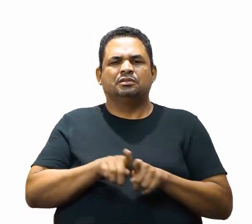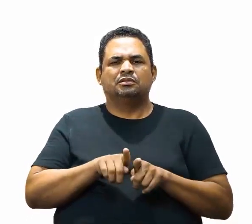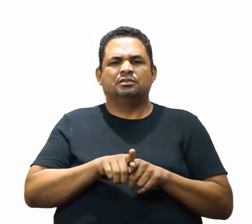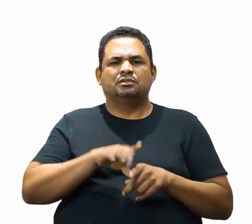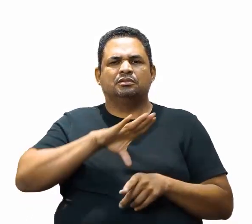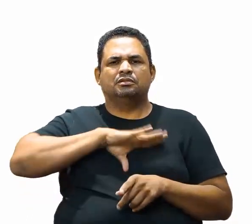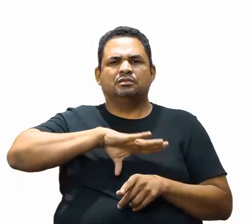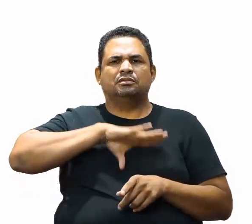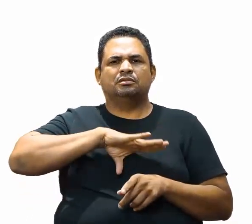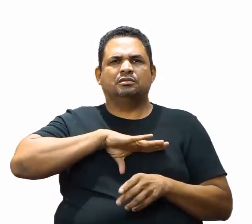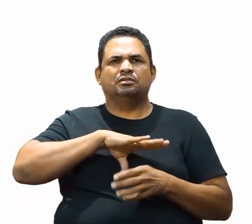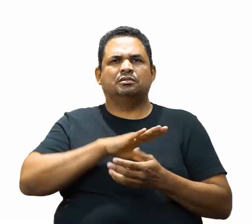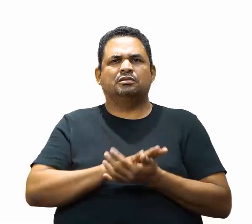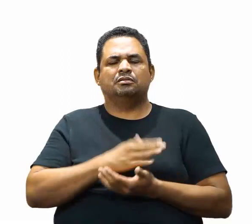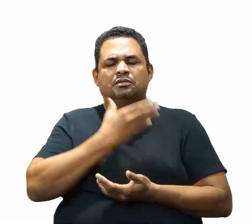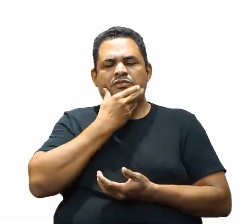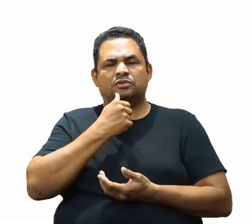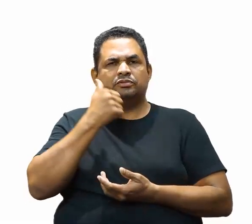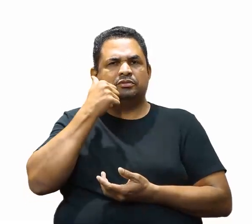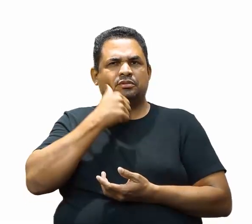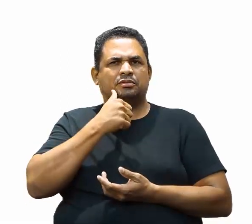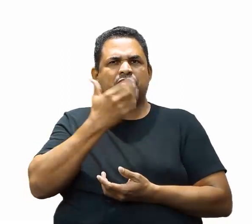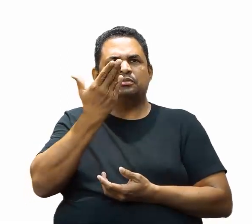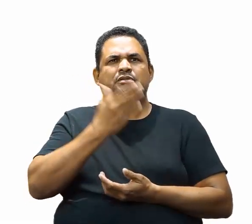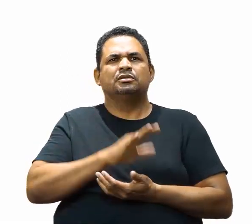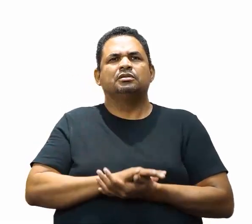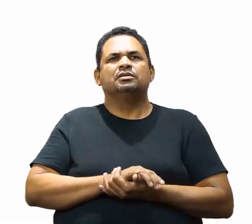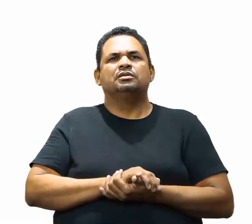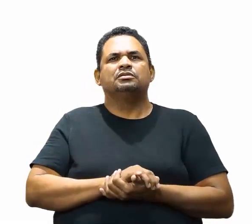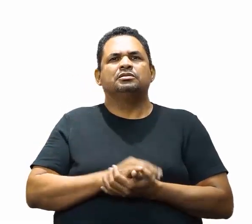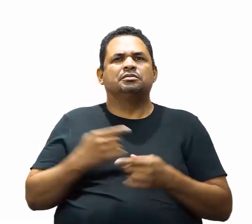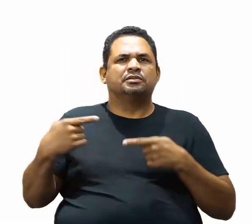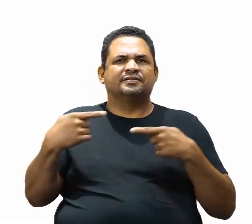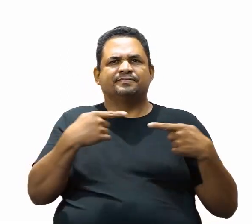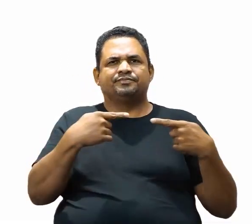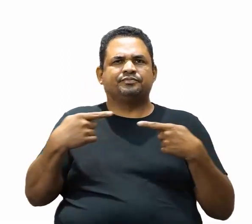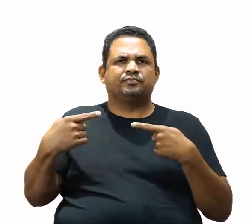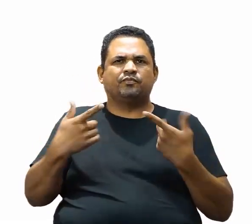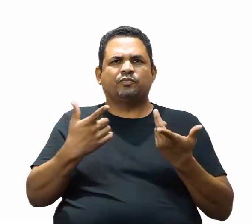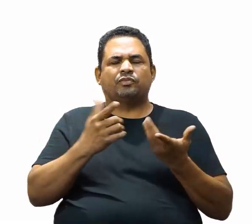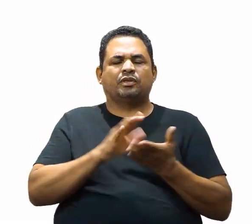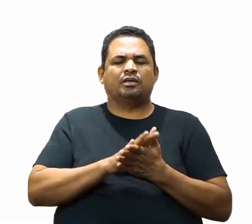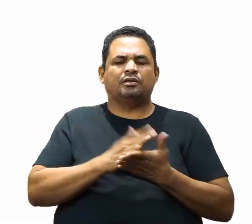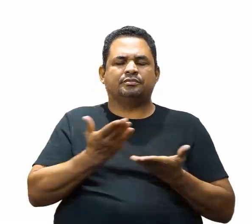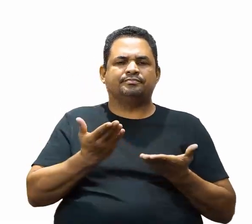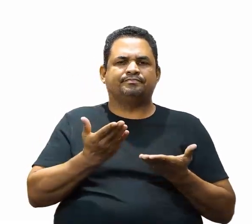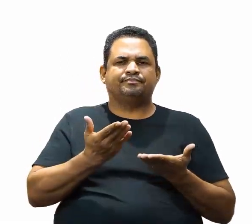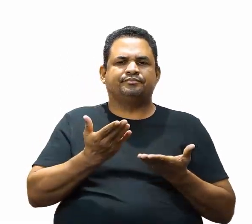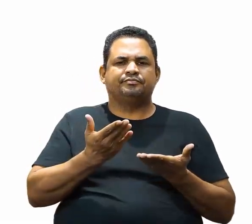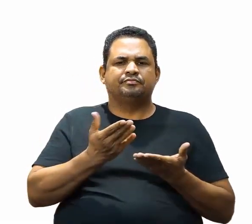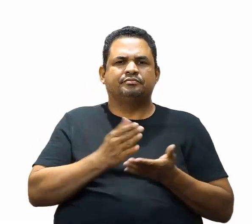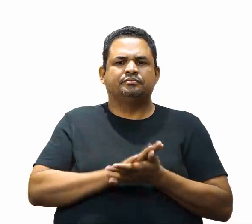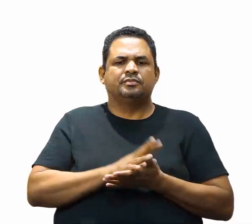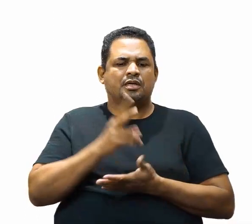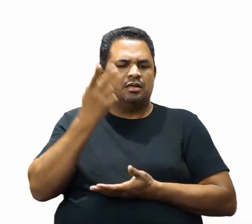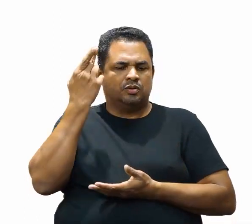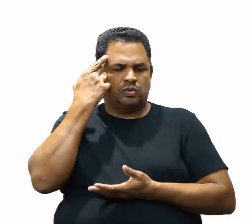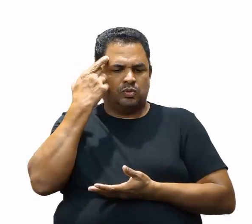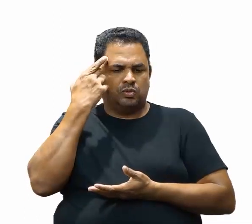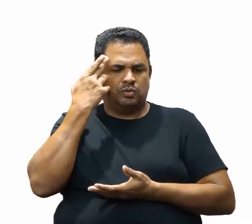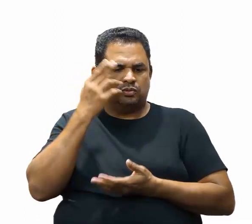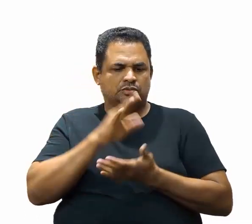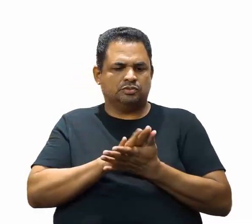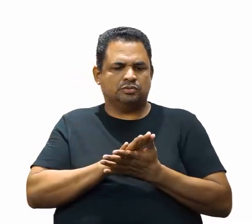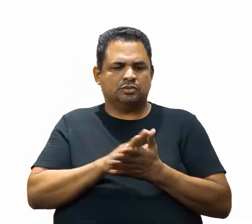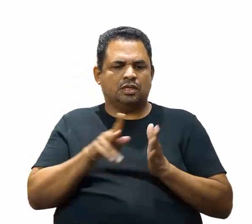em masculino e feminino. Sempre relacionando ao gênero natural da